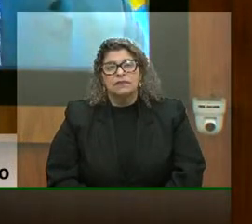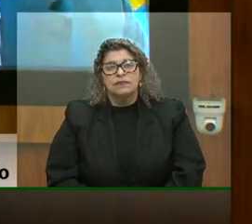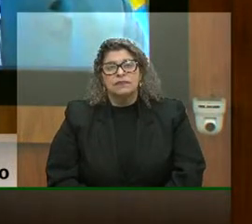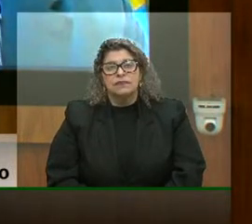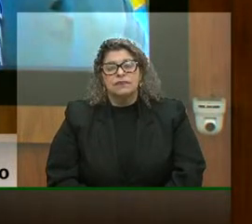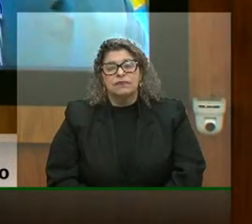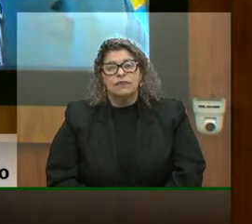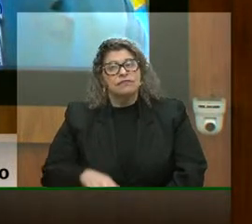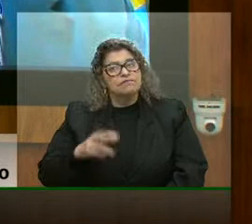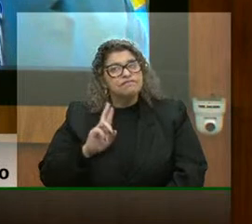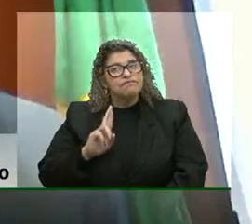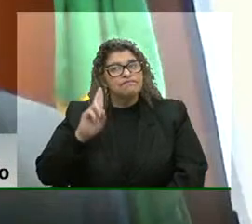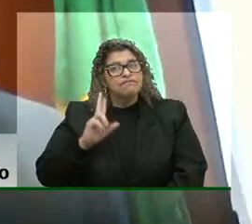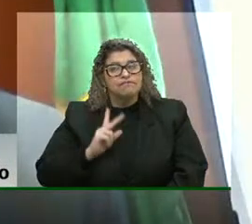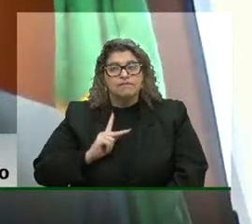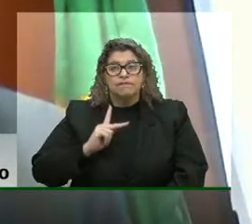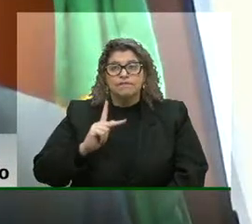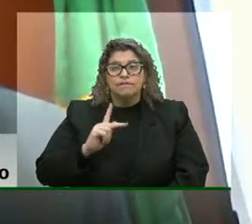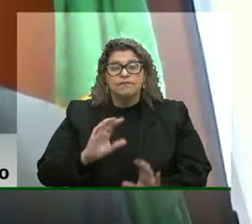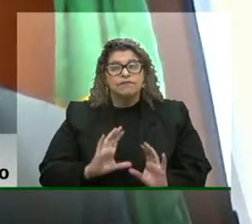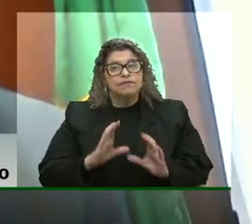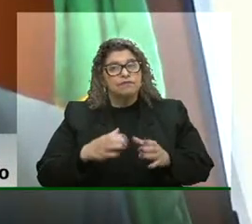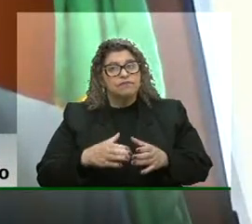Senhor presidente, caros colegas,